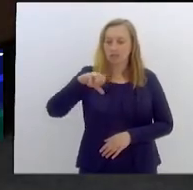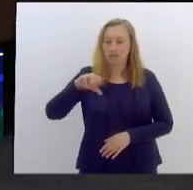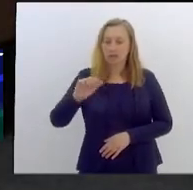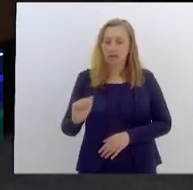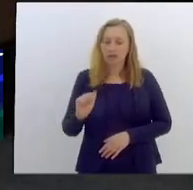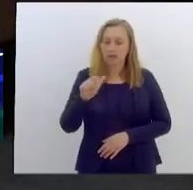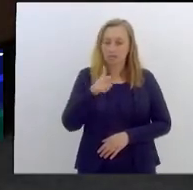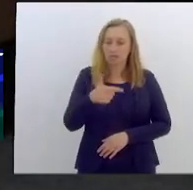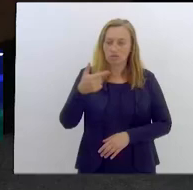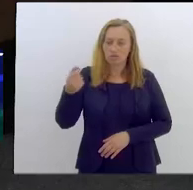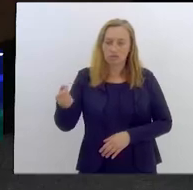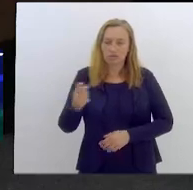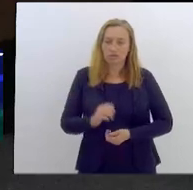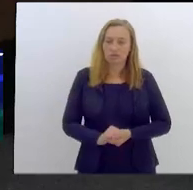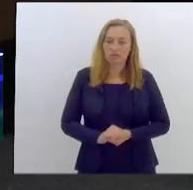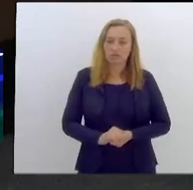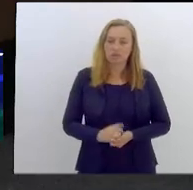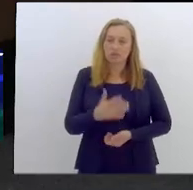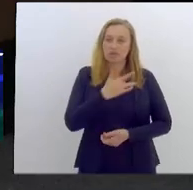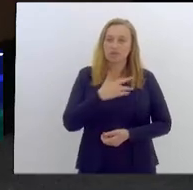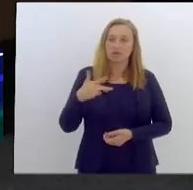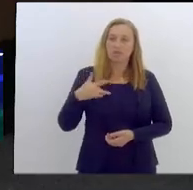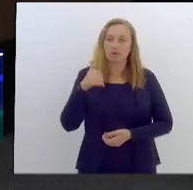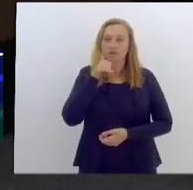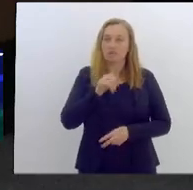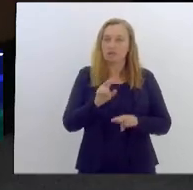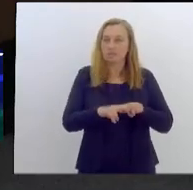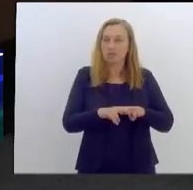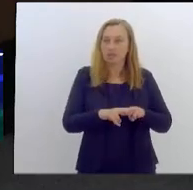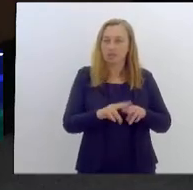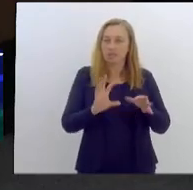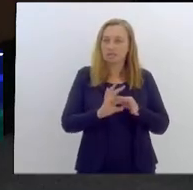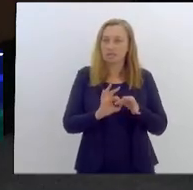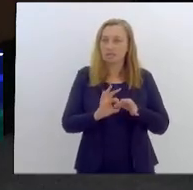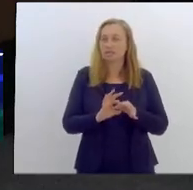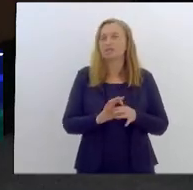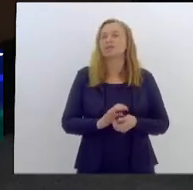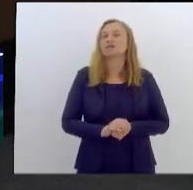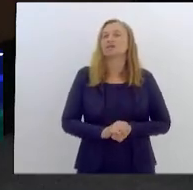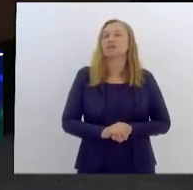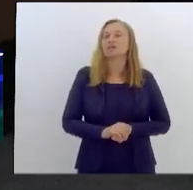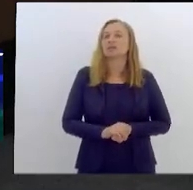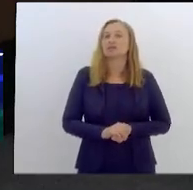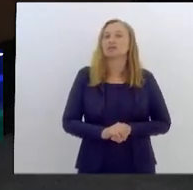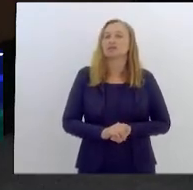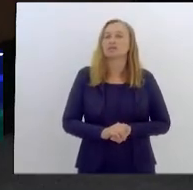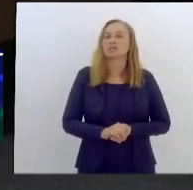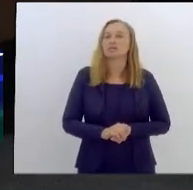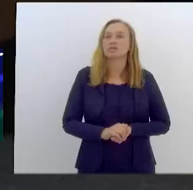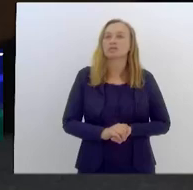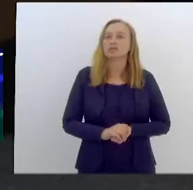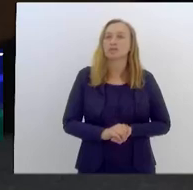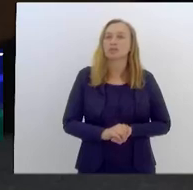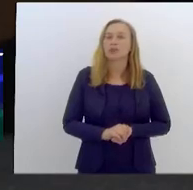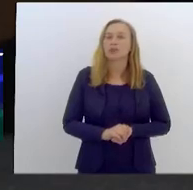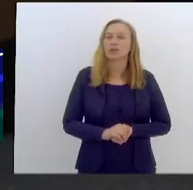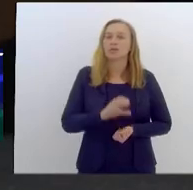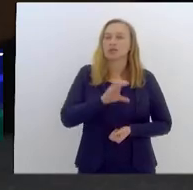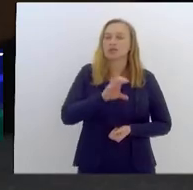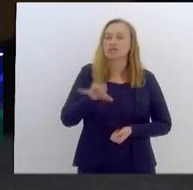que cria o Programa da Saúde da Mulher Privada de Liberdade. O parecer da